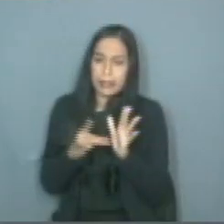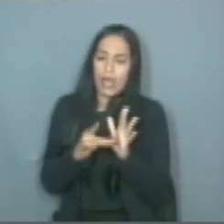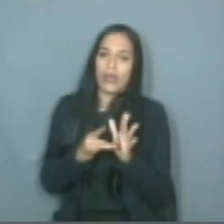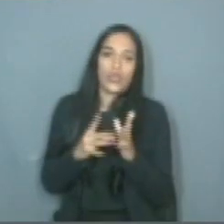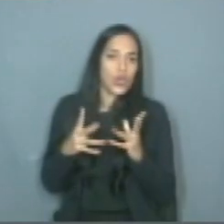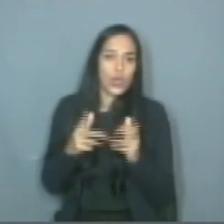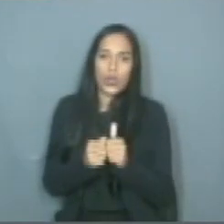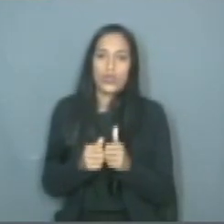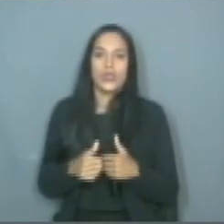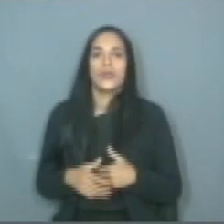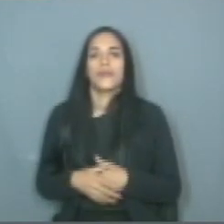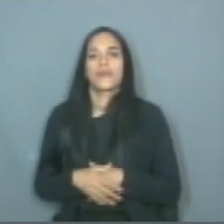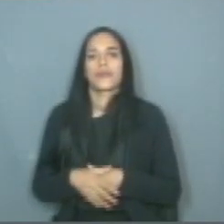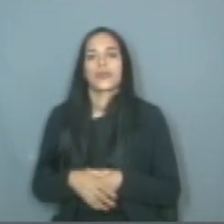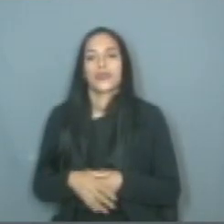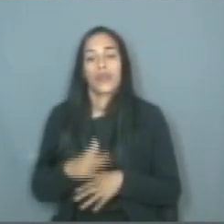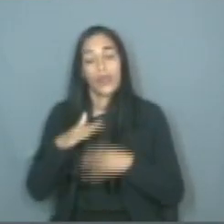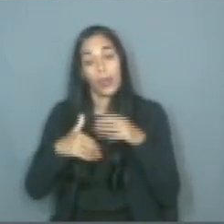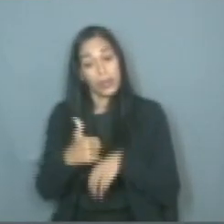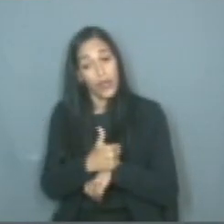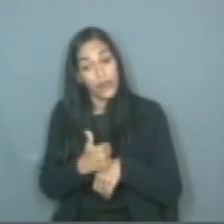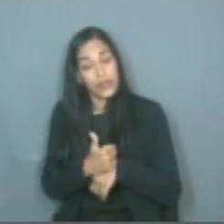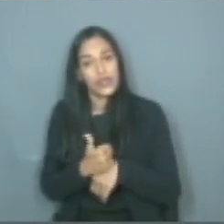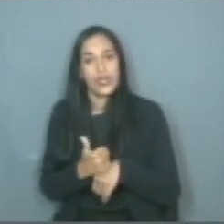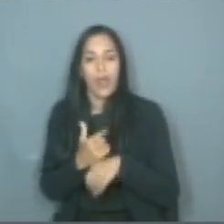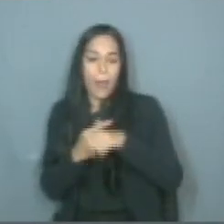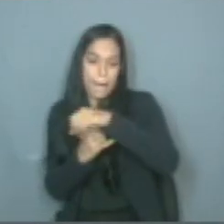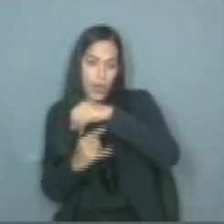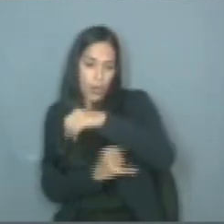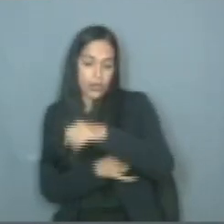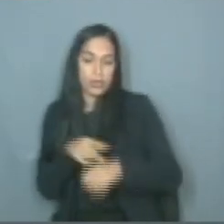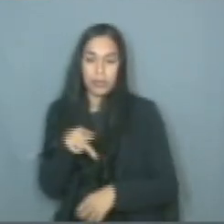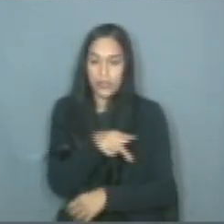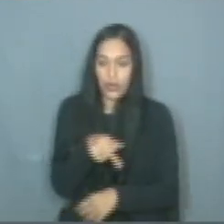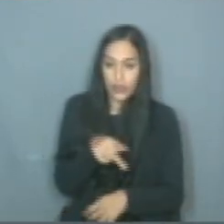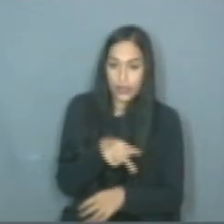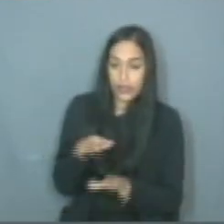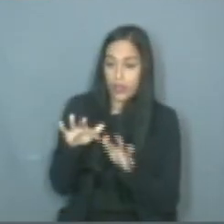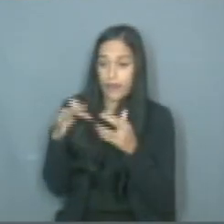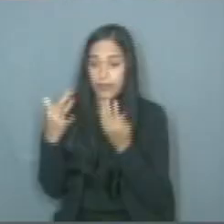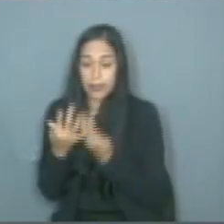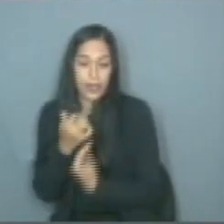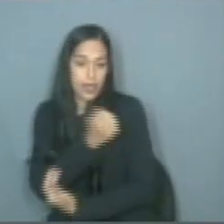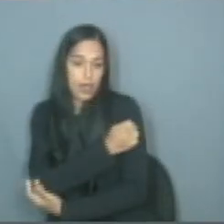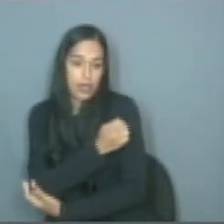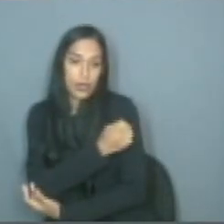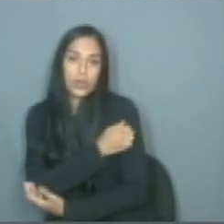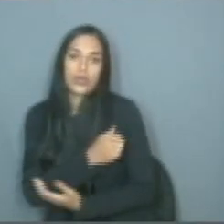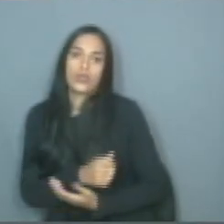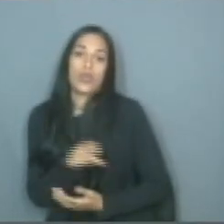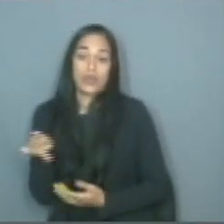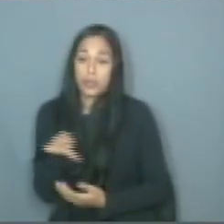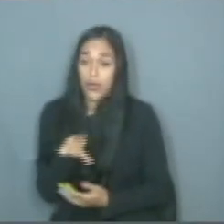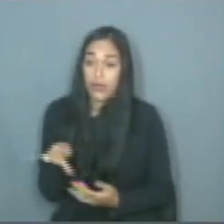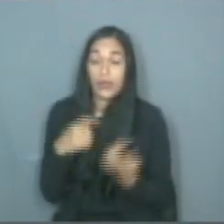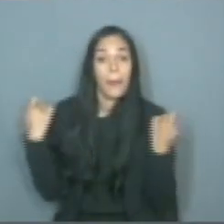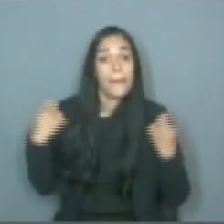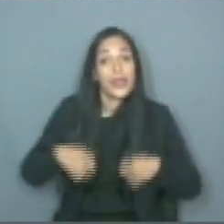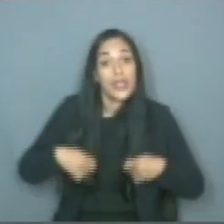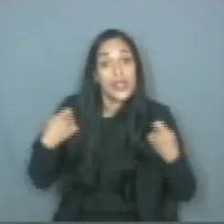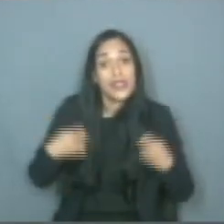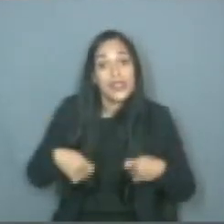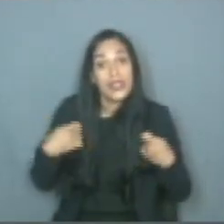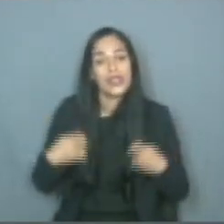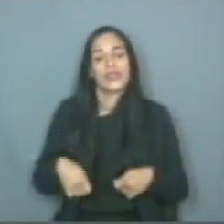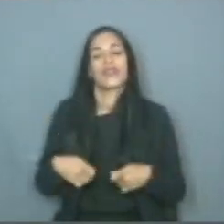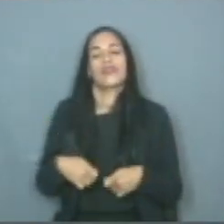totalitária. O profissional é a ponte entre o professor e a família e o aluno. Então, esses profissionais precisam urgentemente, e a gente